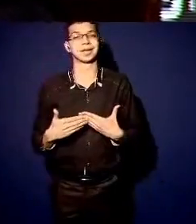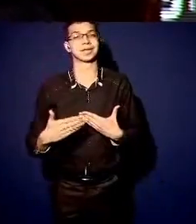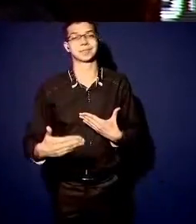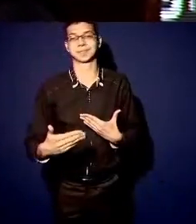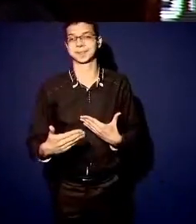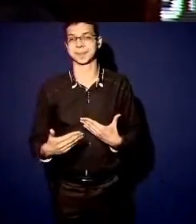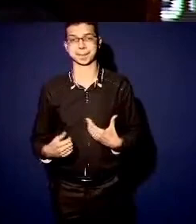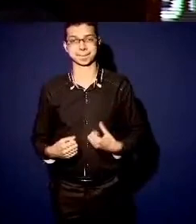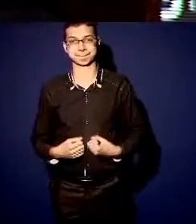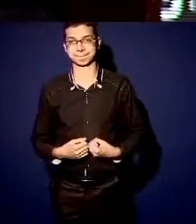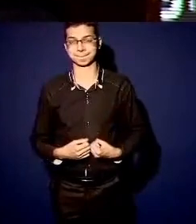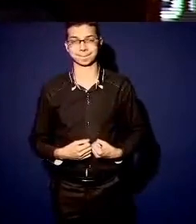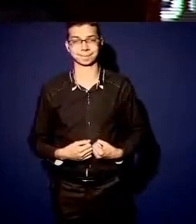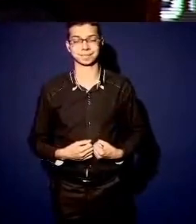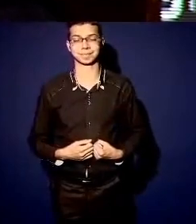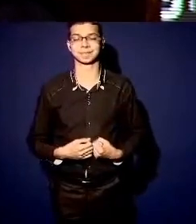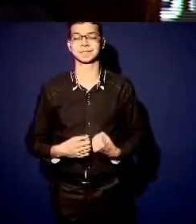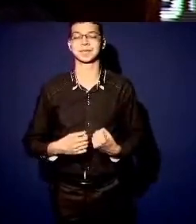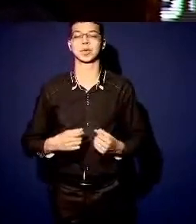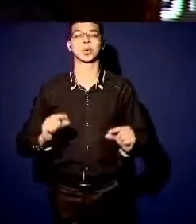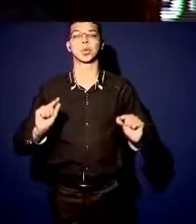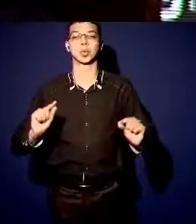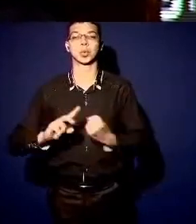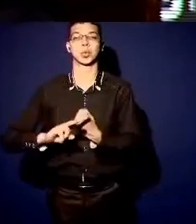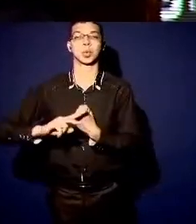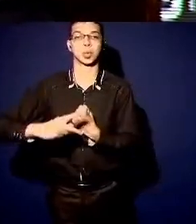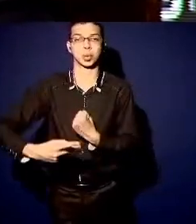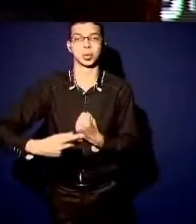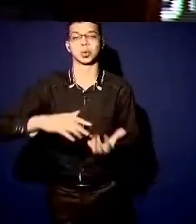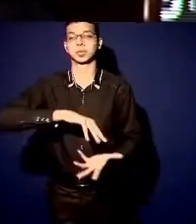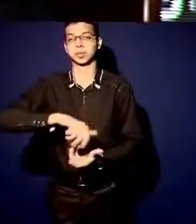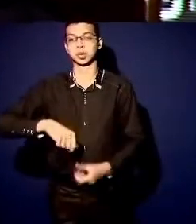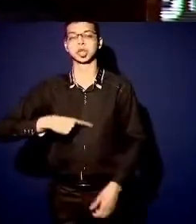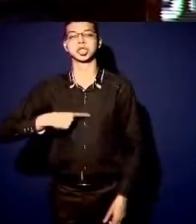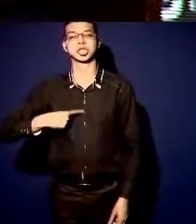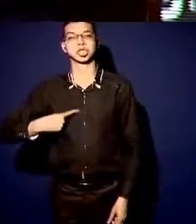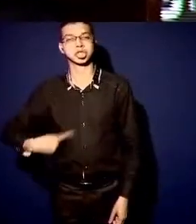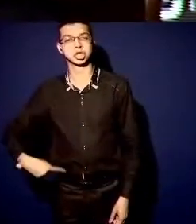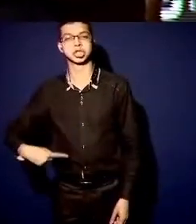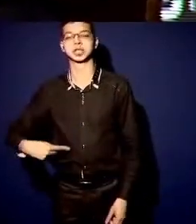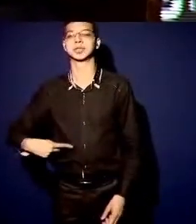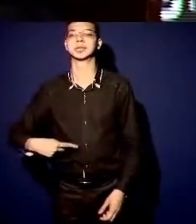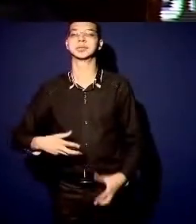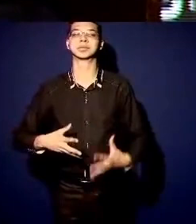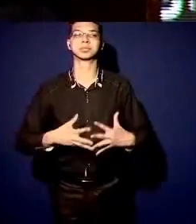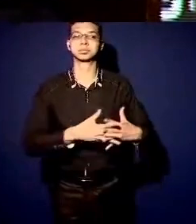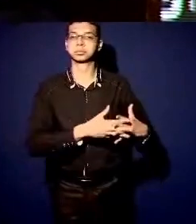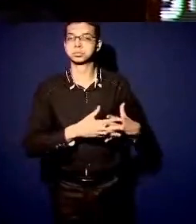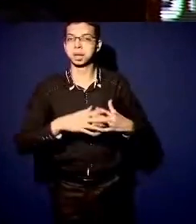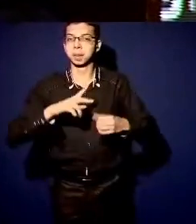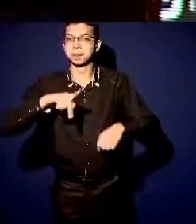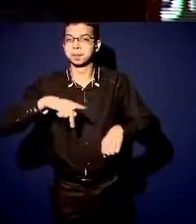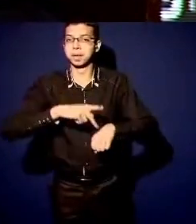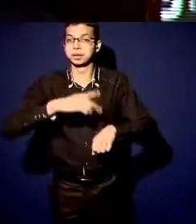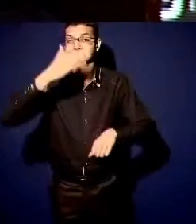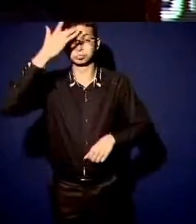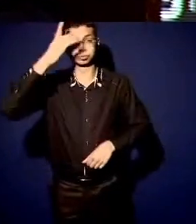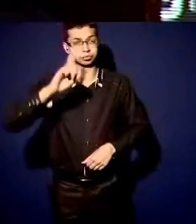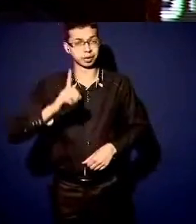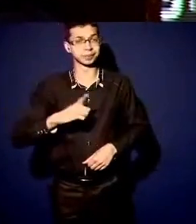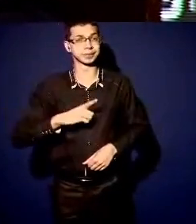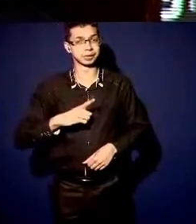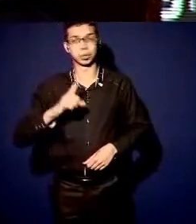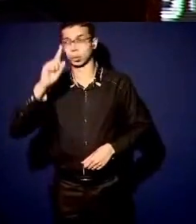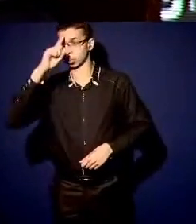de multipolaridade do mundo a hegemonia chinesa reação norte-americana você tem certezas